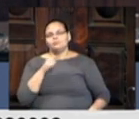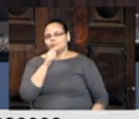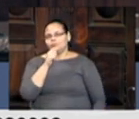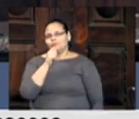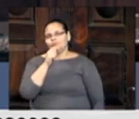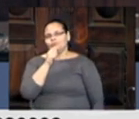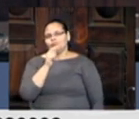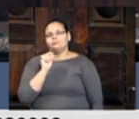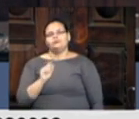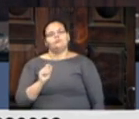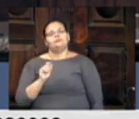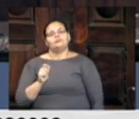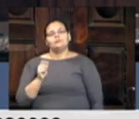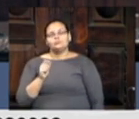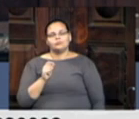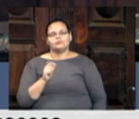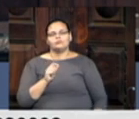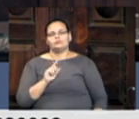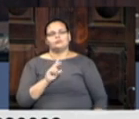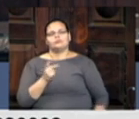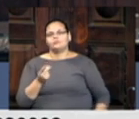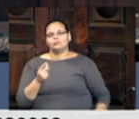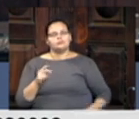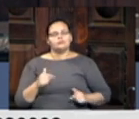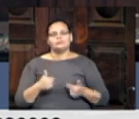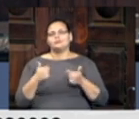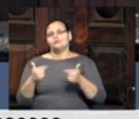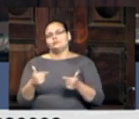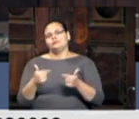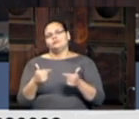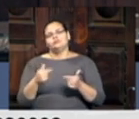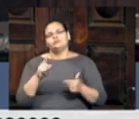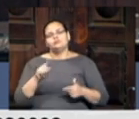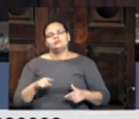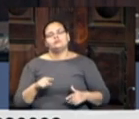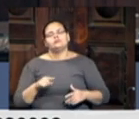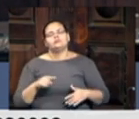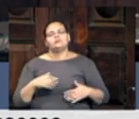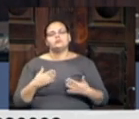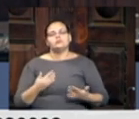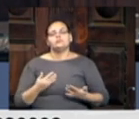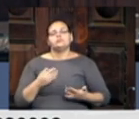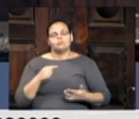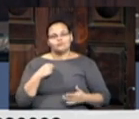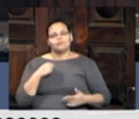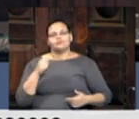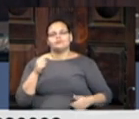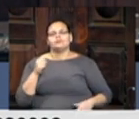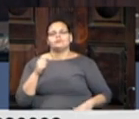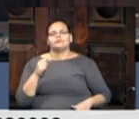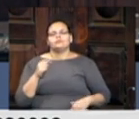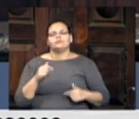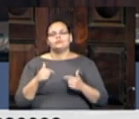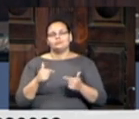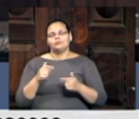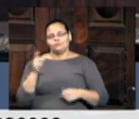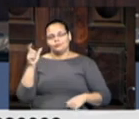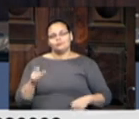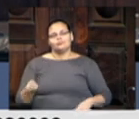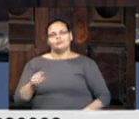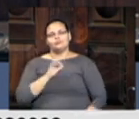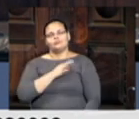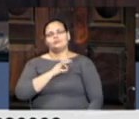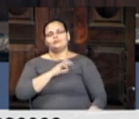sem que nenhuma ação efetiva e atitudes fossem tomadas pela